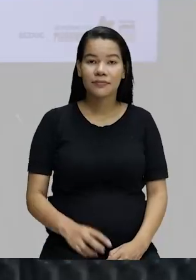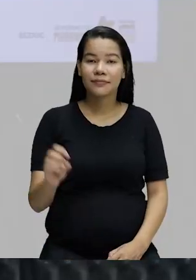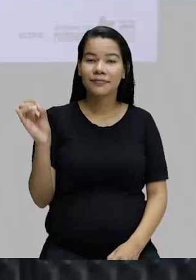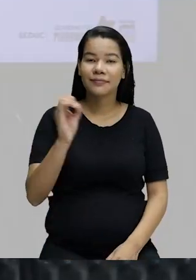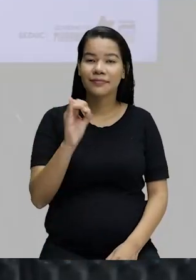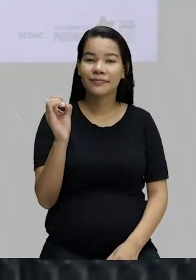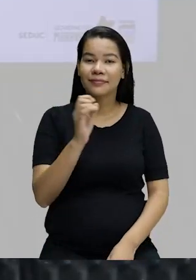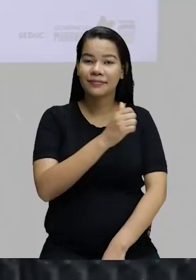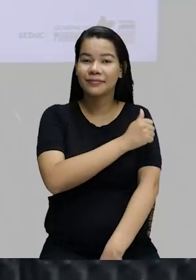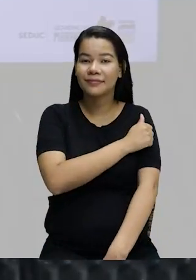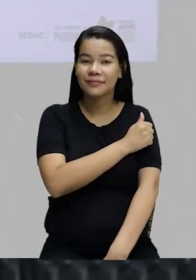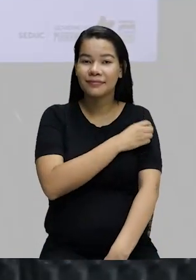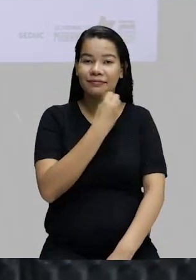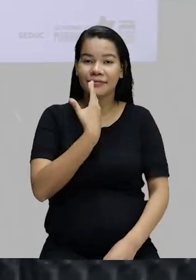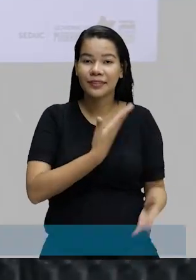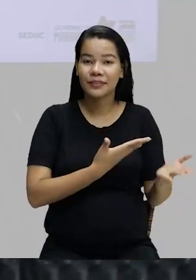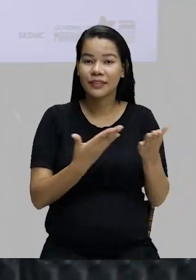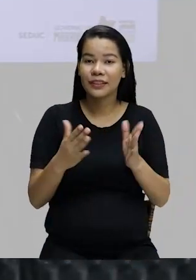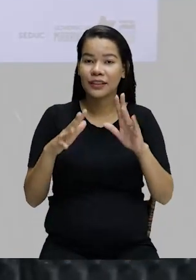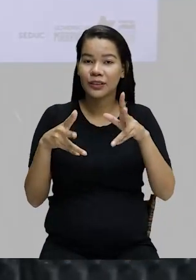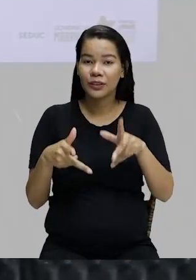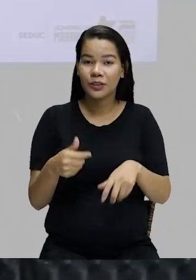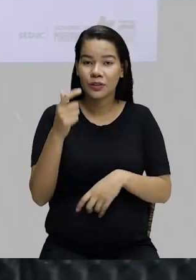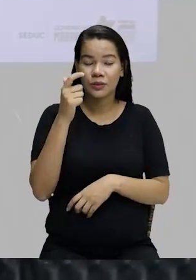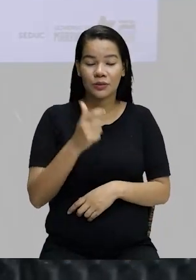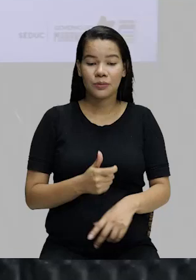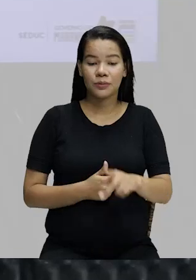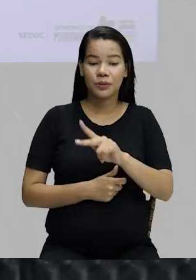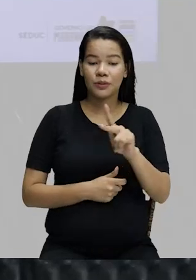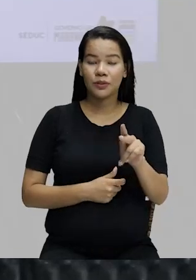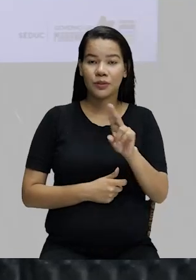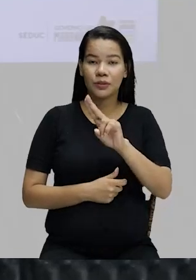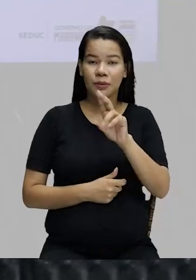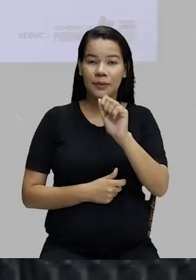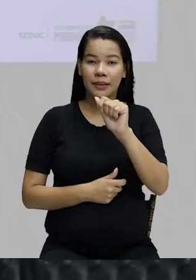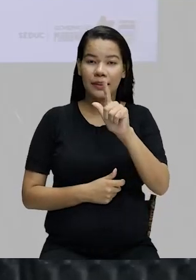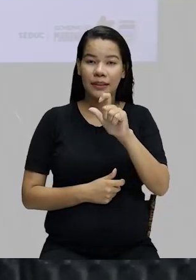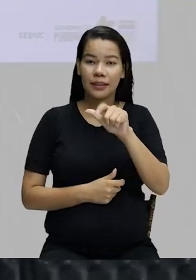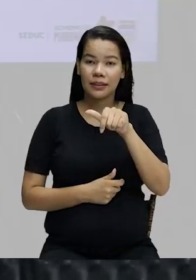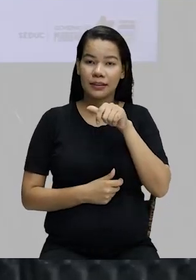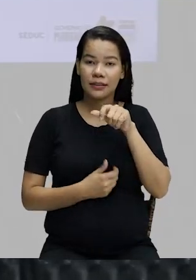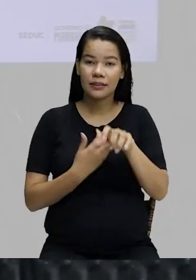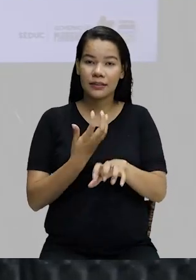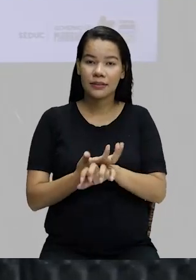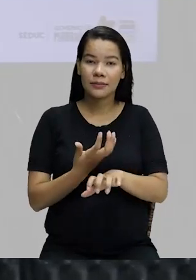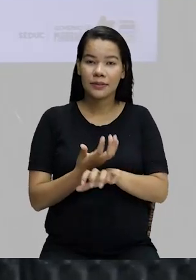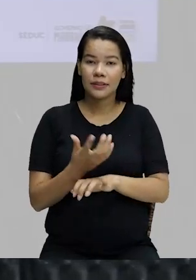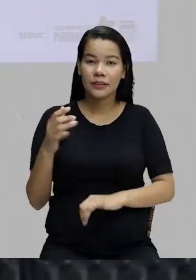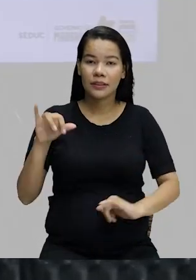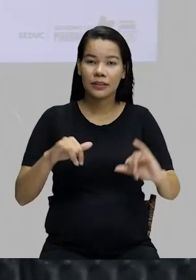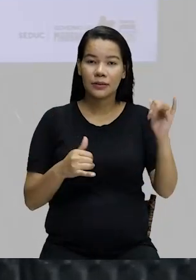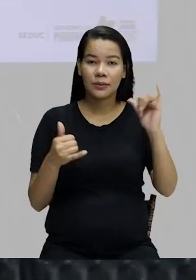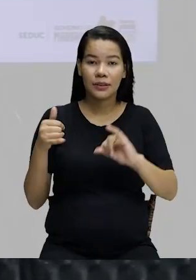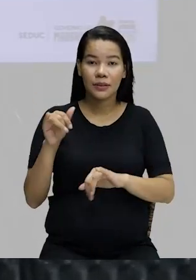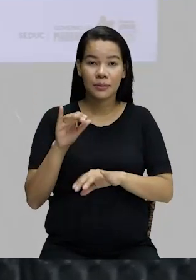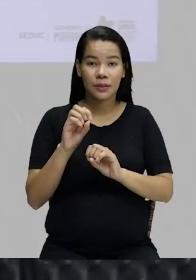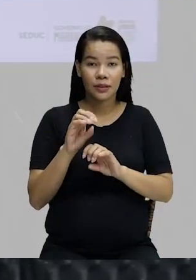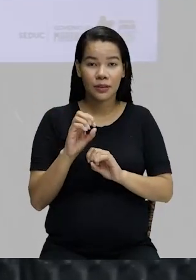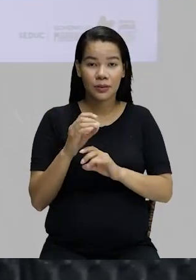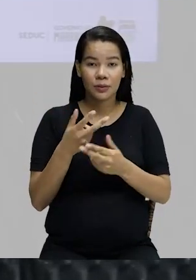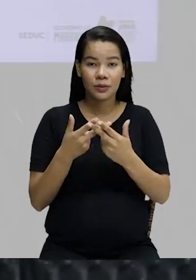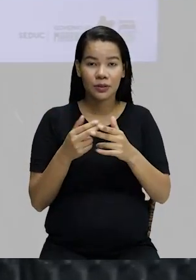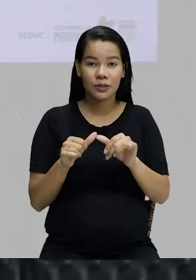Olá, turma, sejam todos bem-vindos, professor Alex Ferreira, disciplina Química, mais uma aula do nosso projeto Fique em